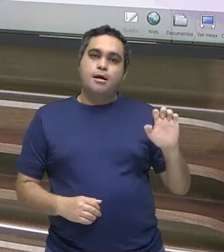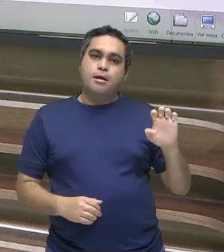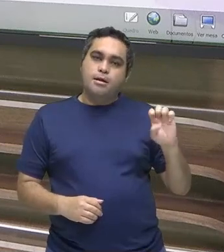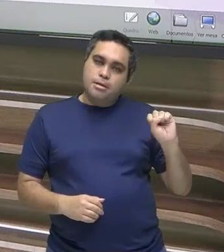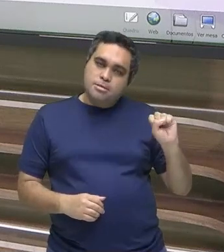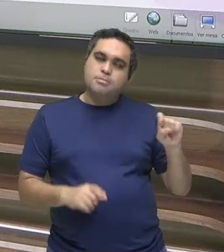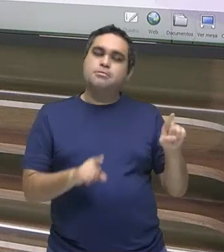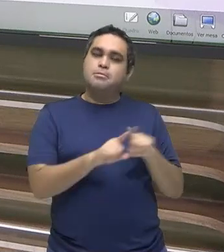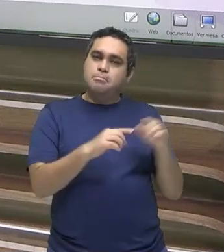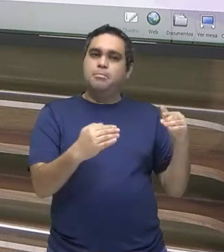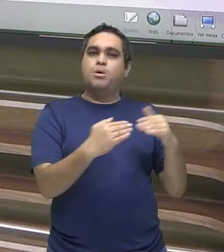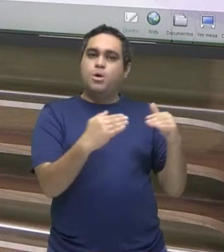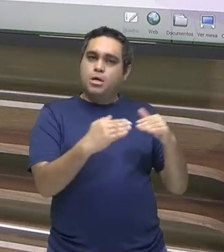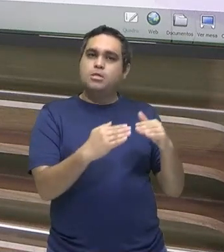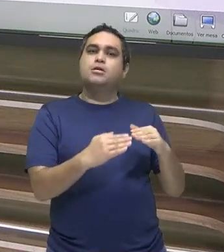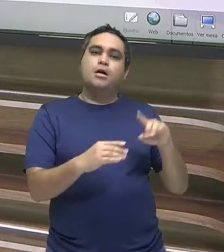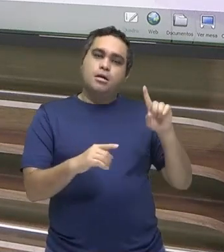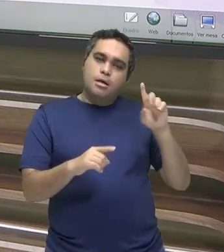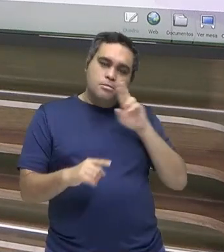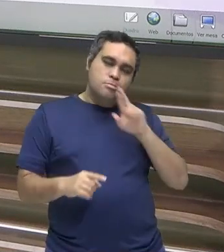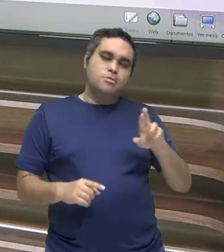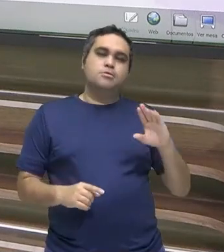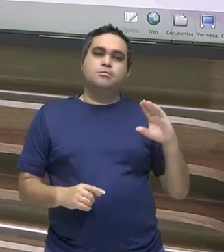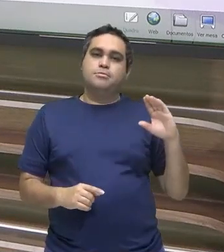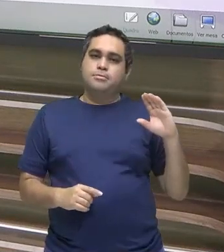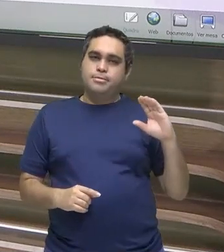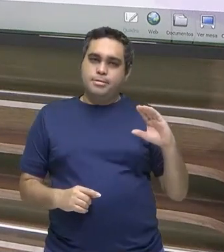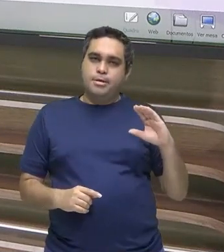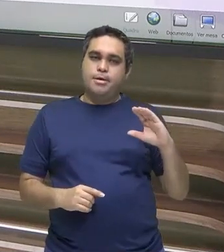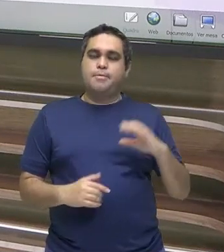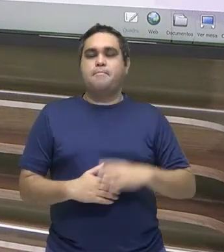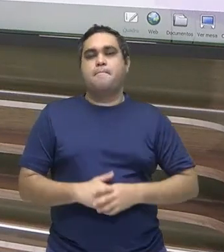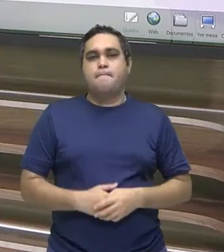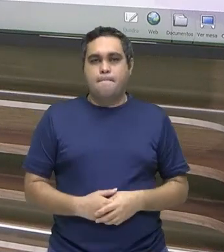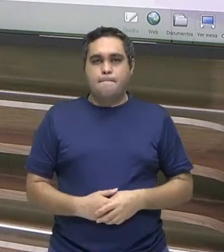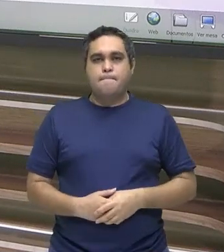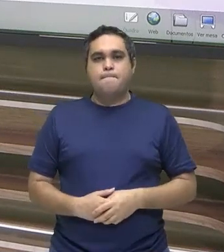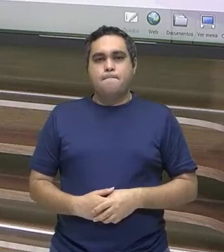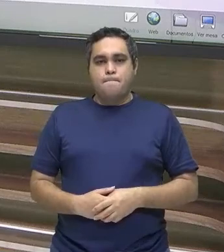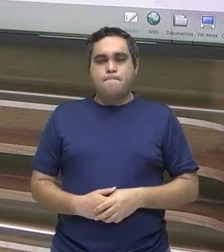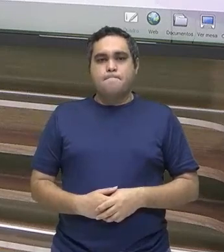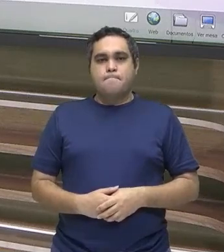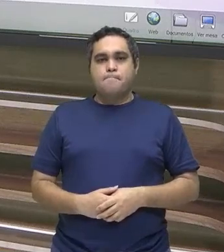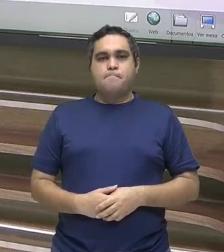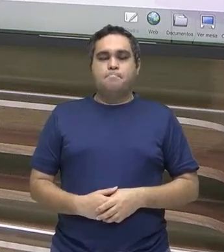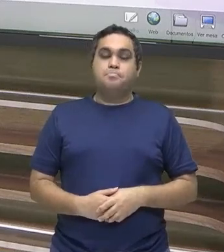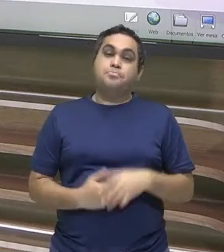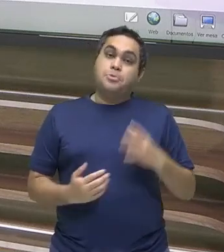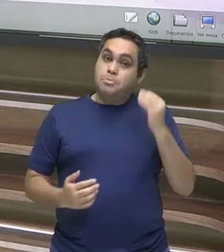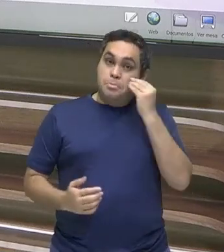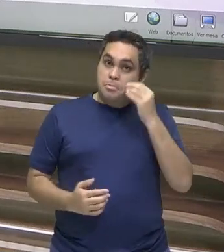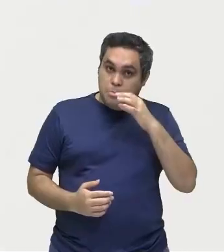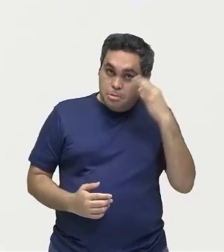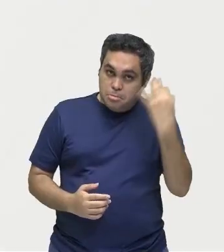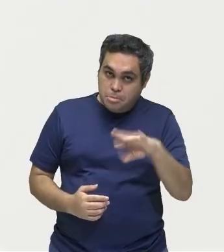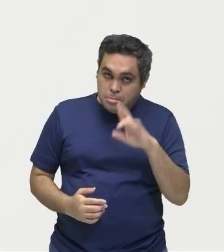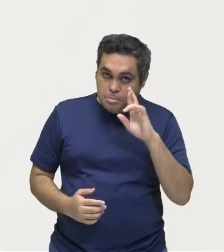dizendo que a alternativa correta também é a alternativa C. Vamos ver se eles